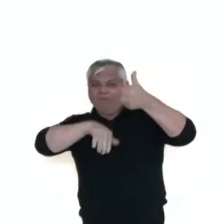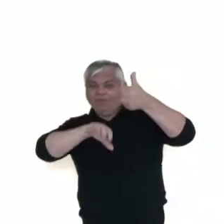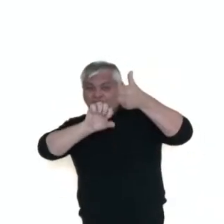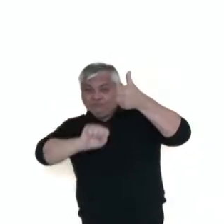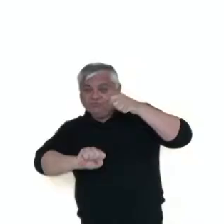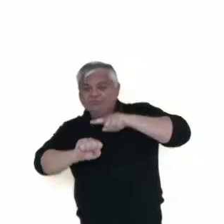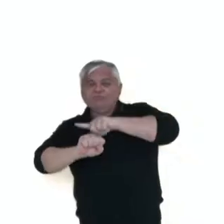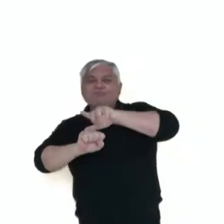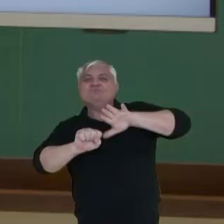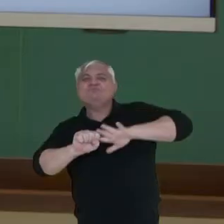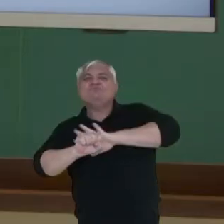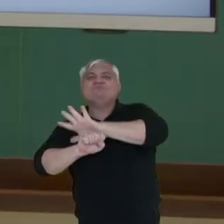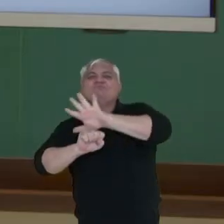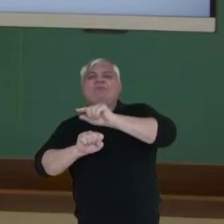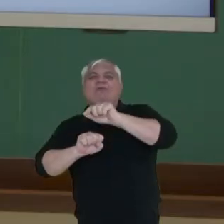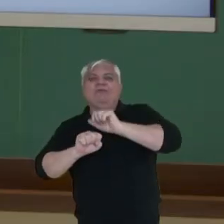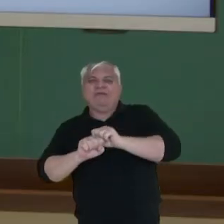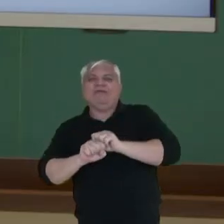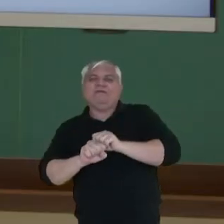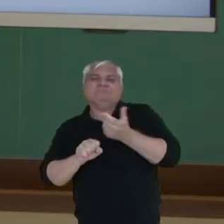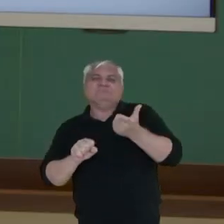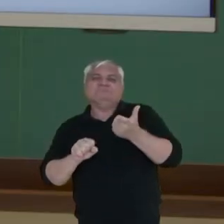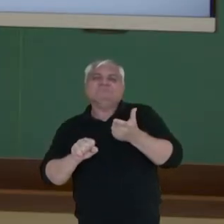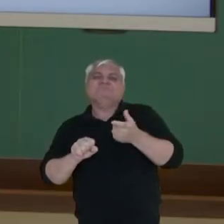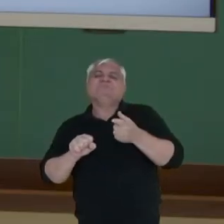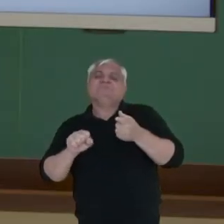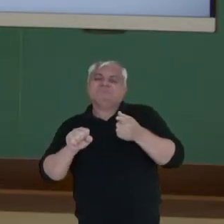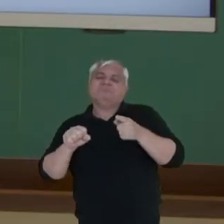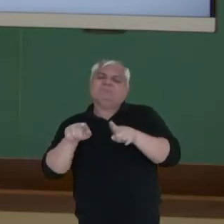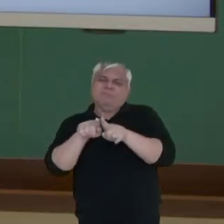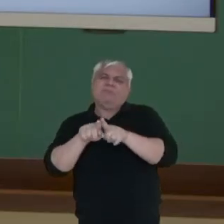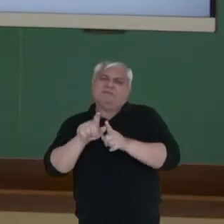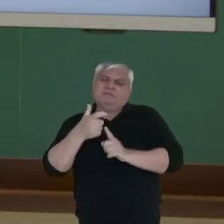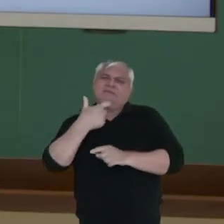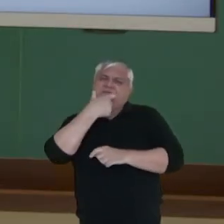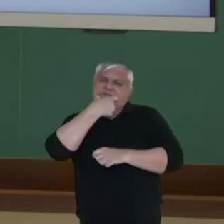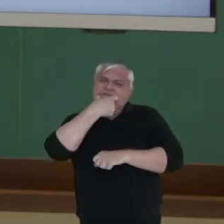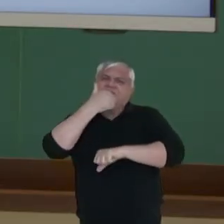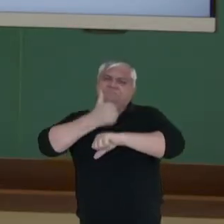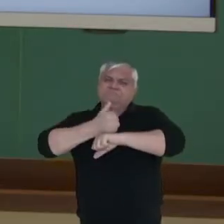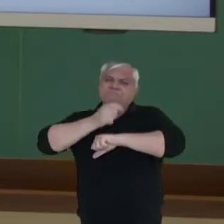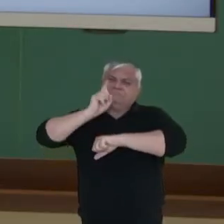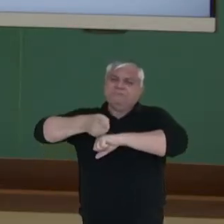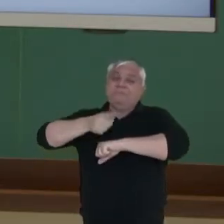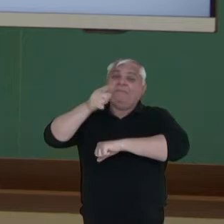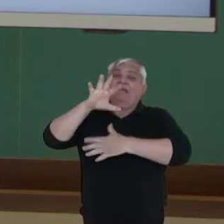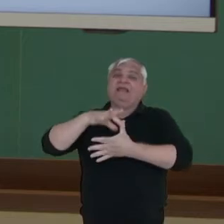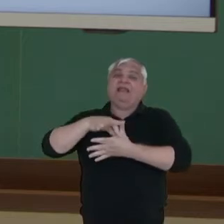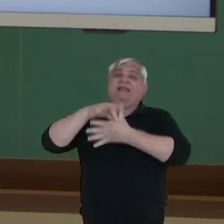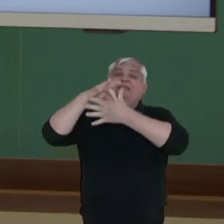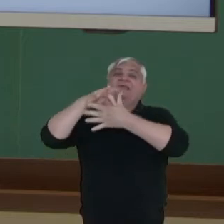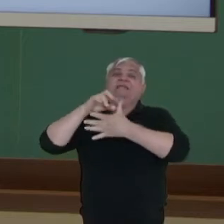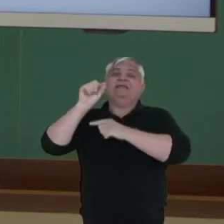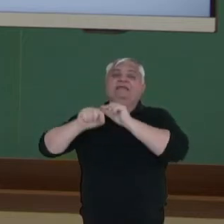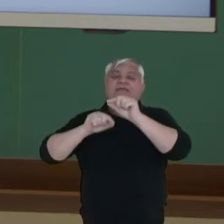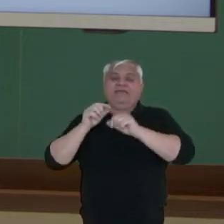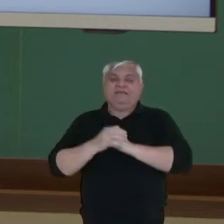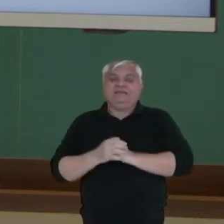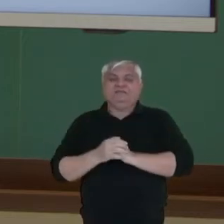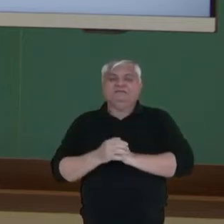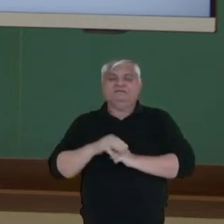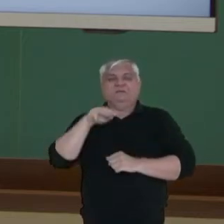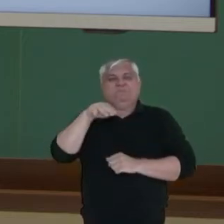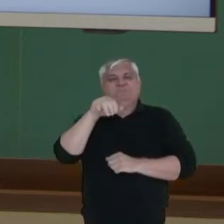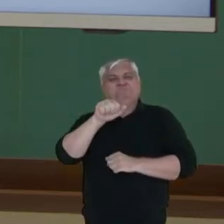sul nós tínhamos uma parte também colonizada, mas com a liderança dos